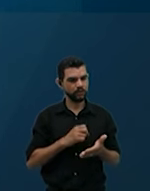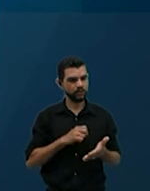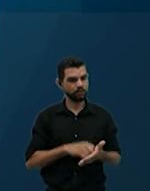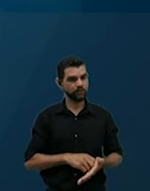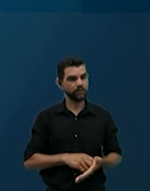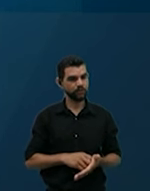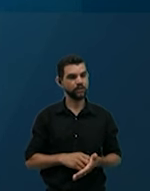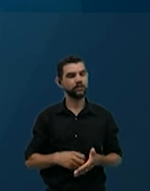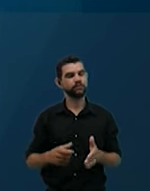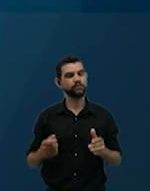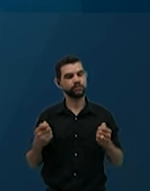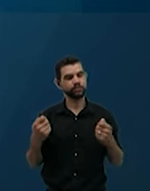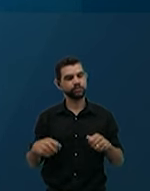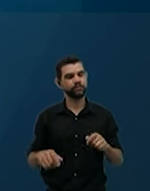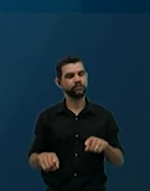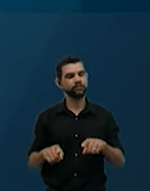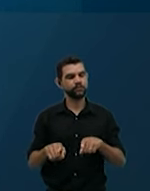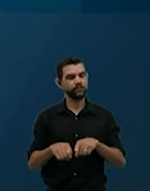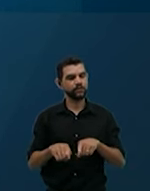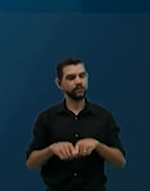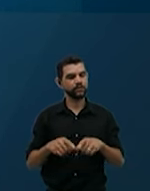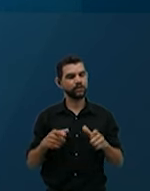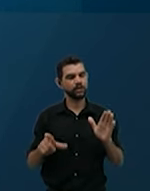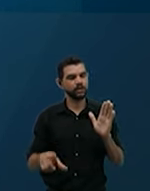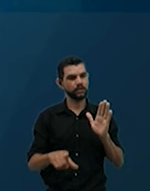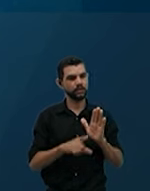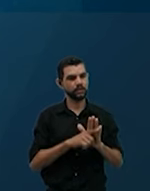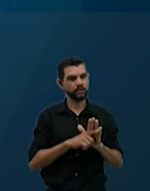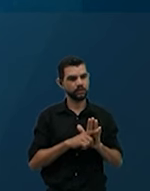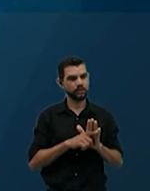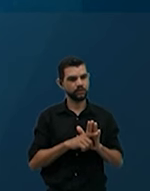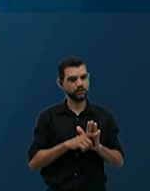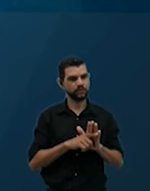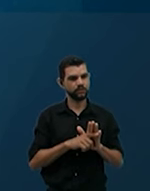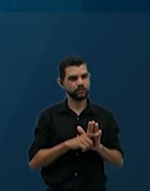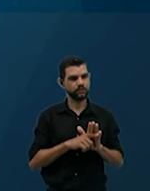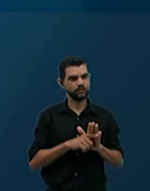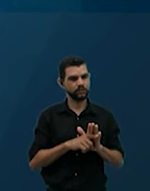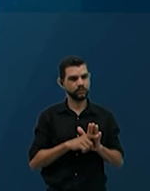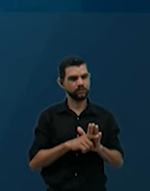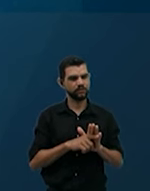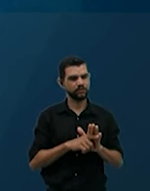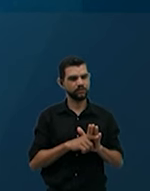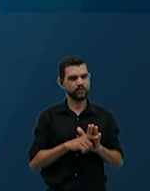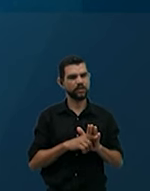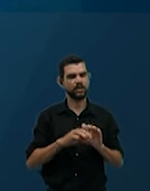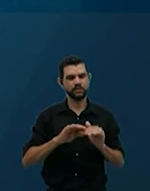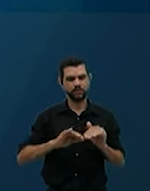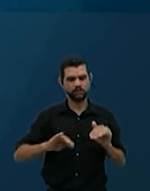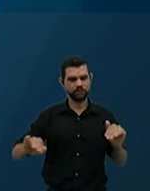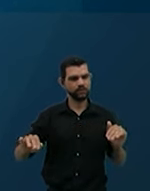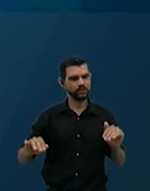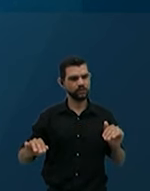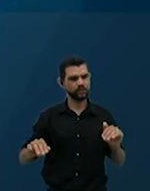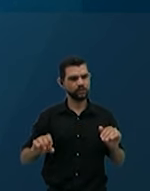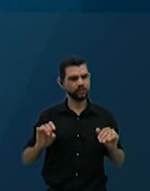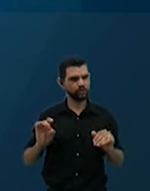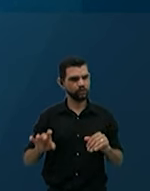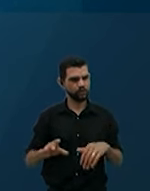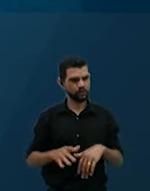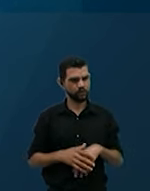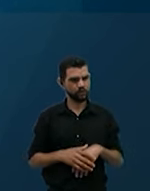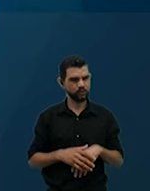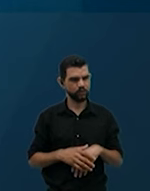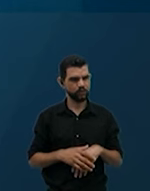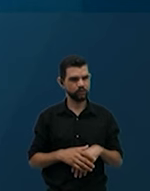normativo é de lei complementar, seja afastada por simples previsão editalícia em sentido diverso.